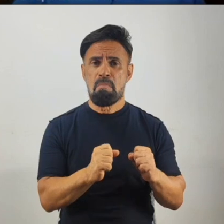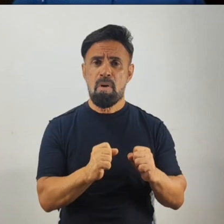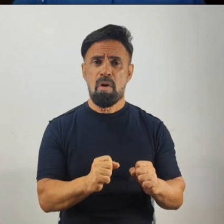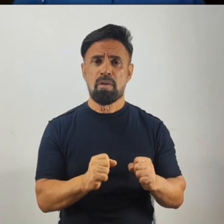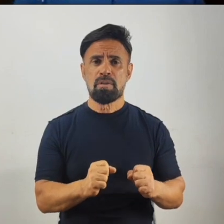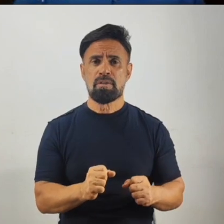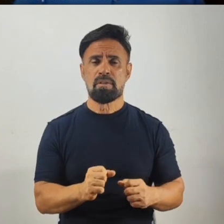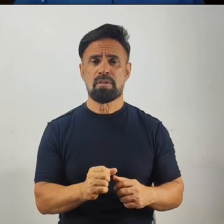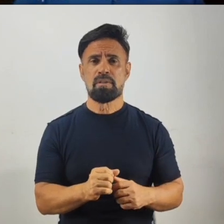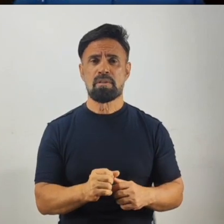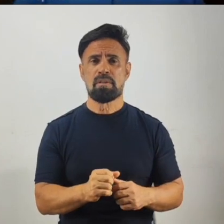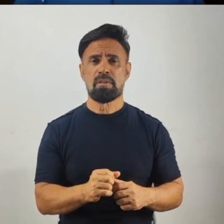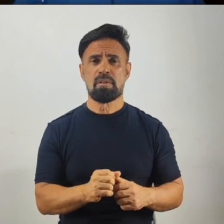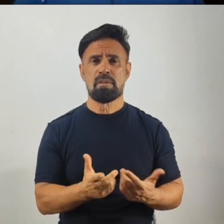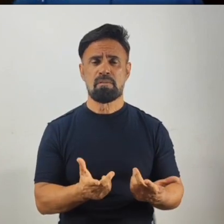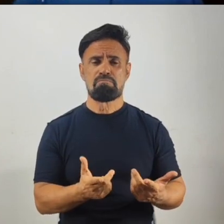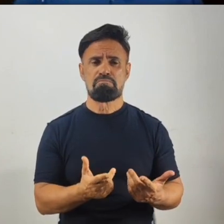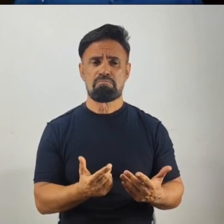pode ser